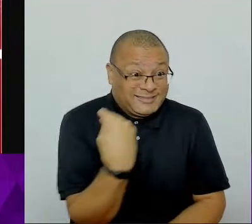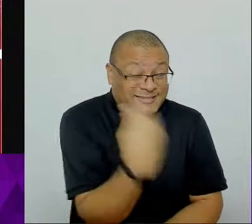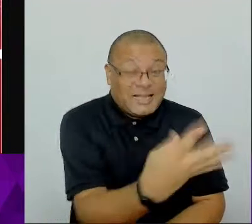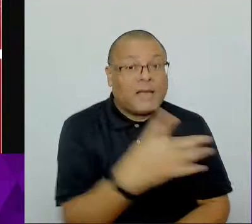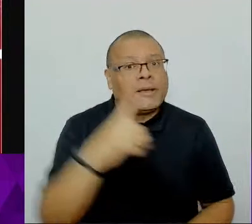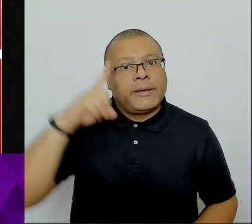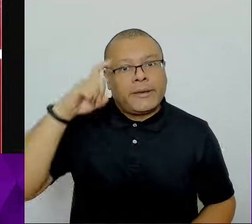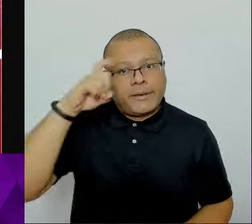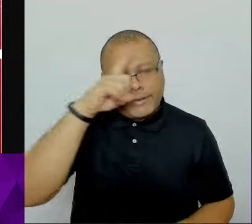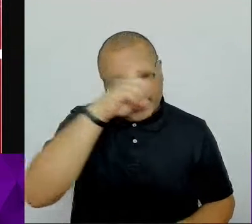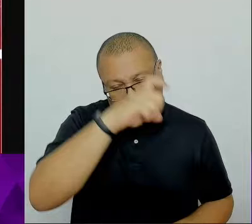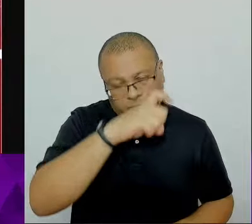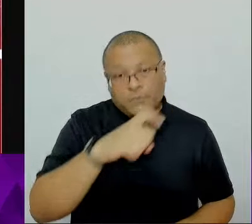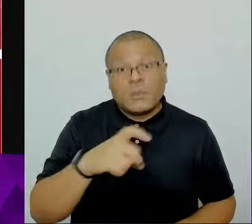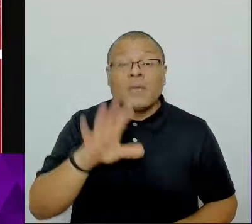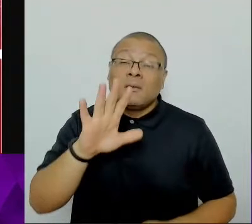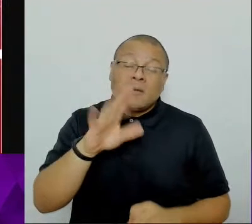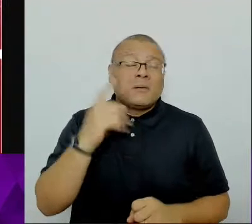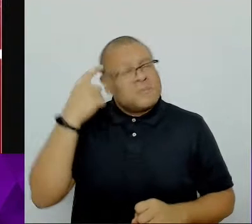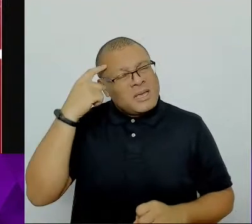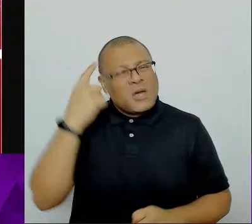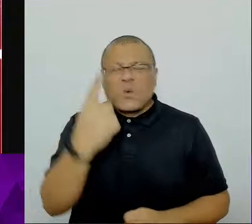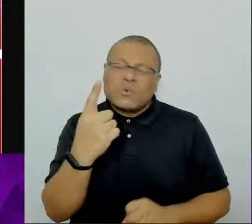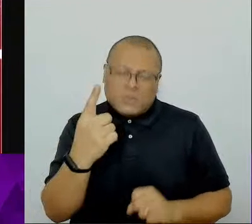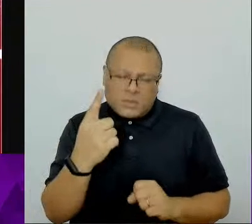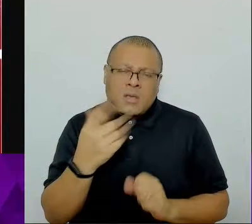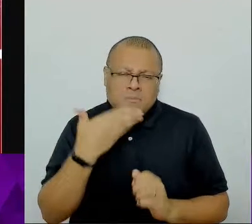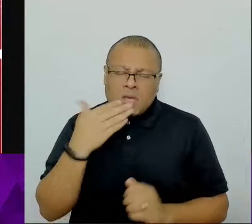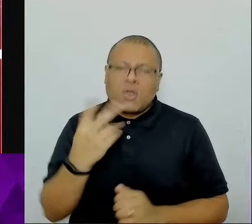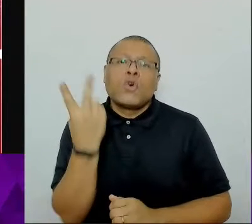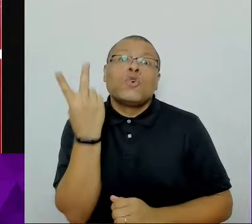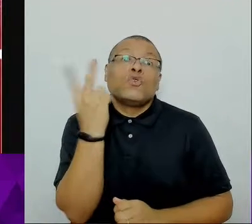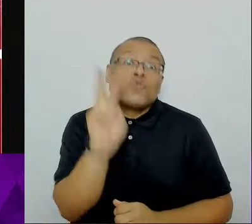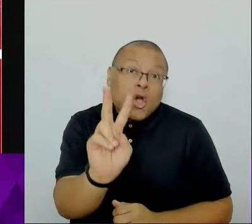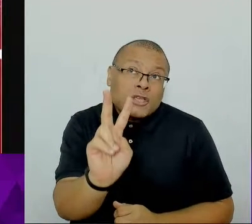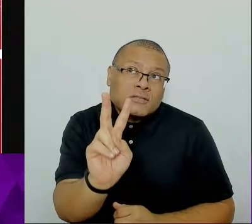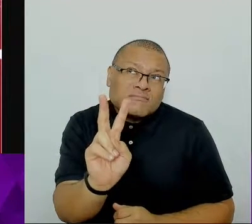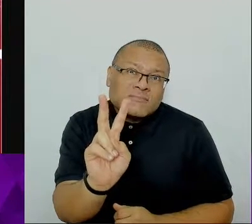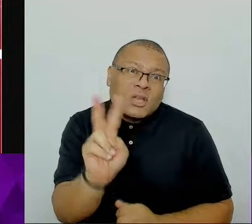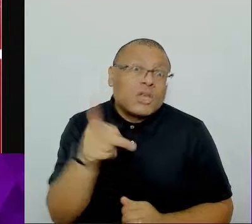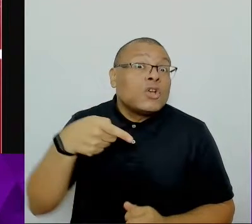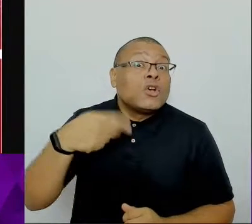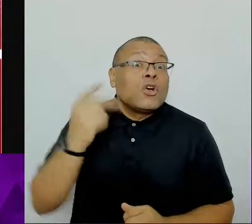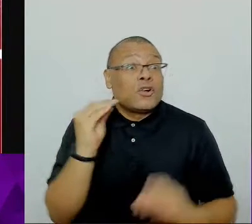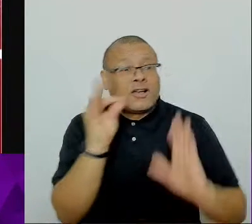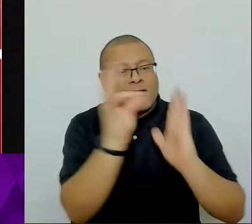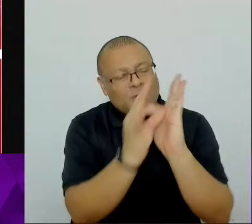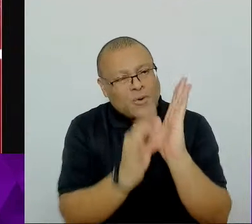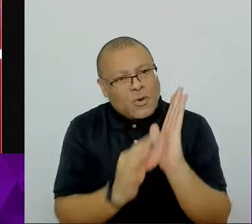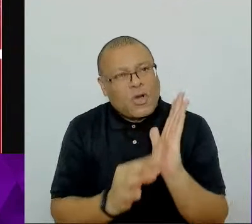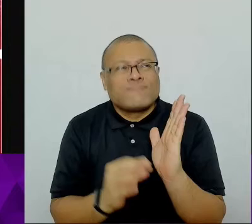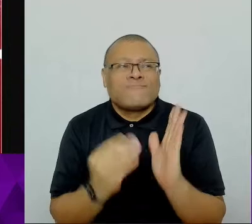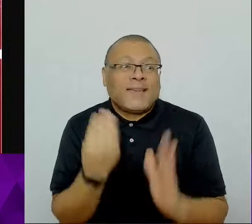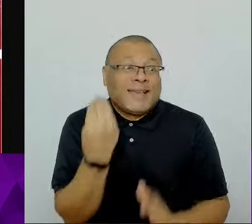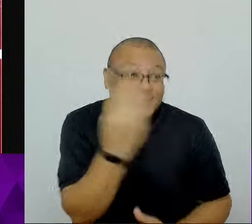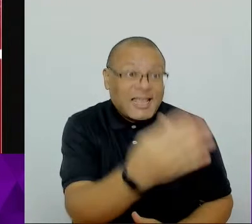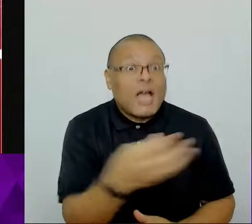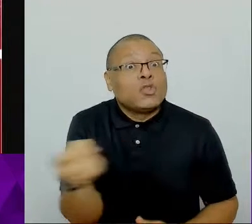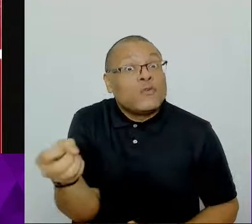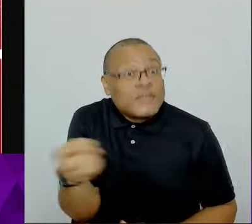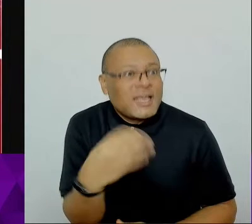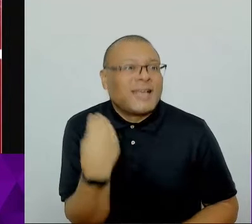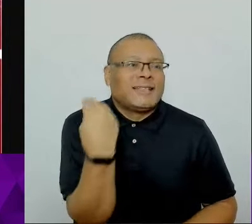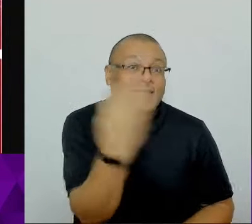fizer, de repente, 2 vezes ao ano, você diminuiu pela metade a quantidade de código entregue, a quantidade de funcionalidades entregue,